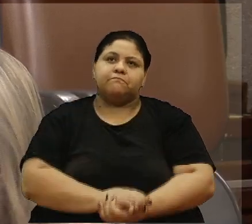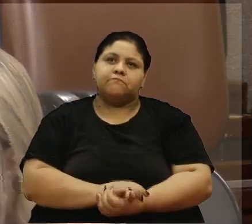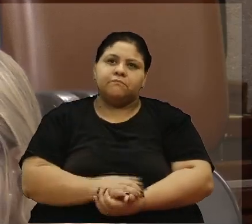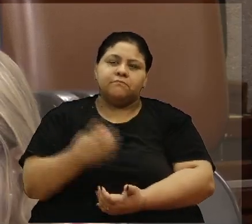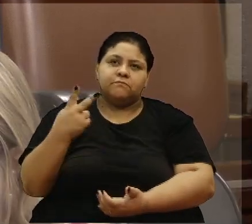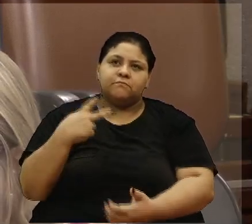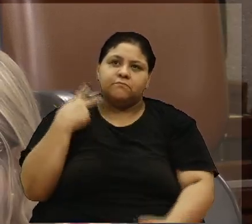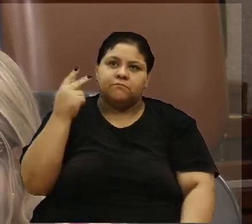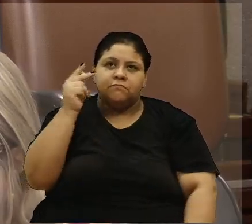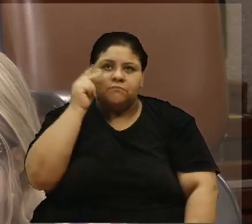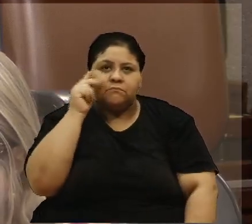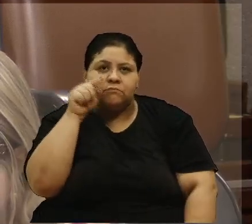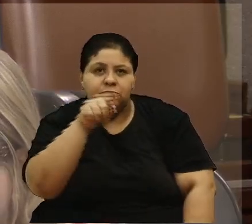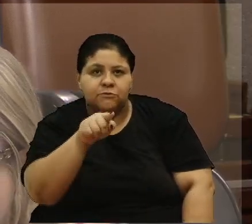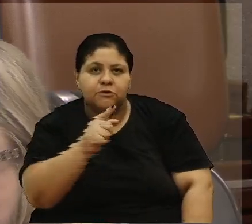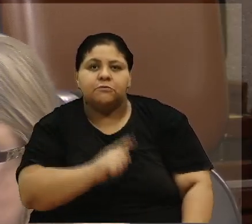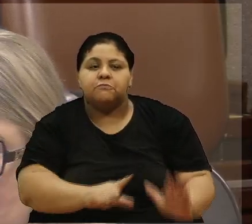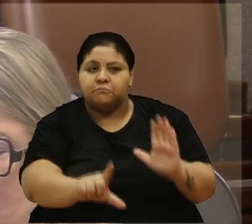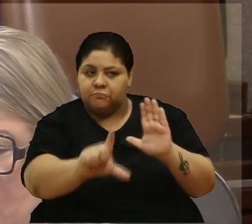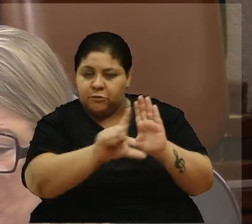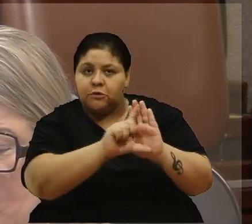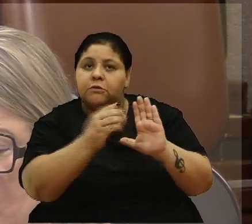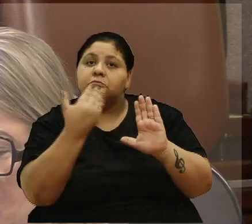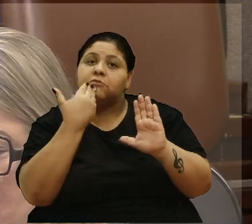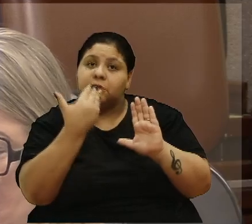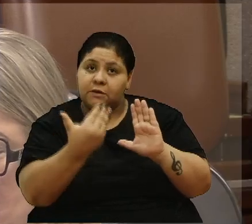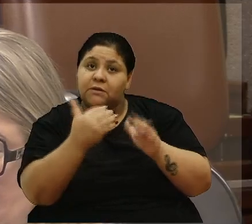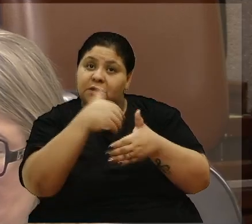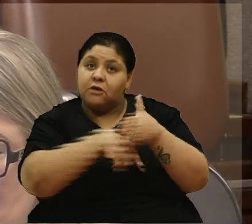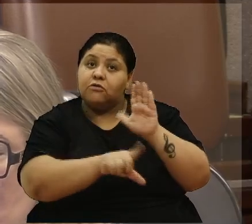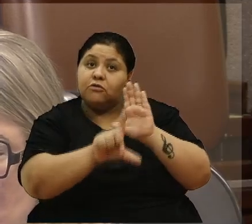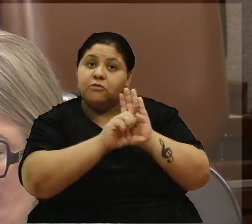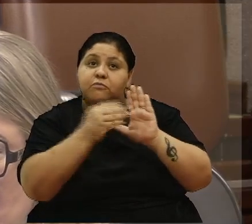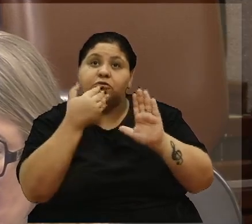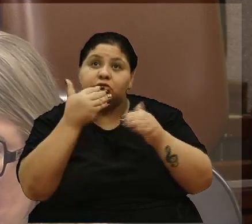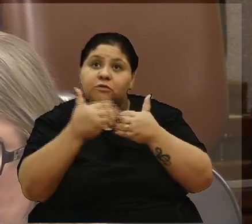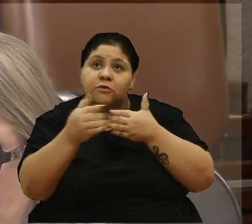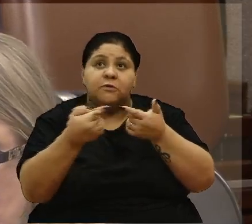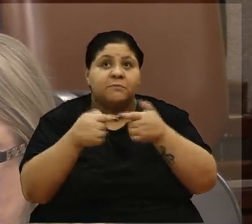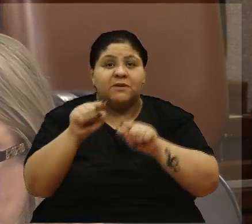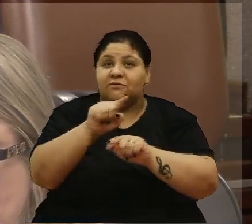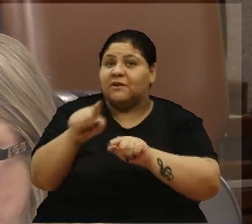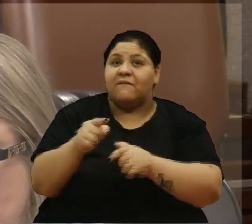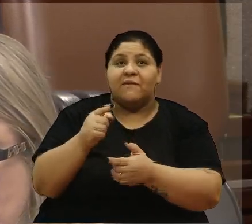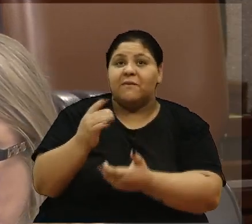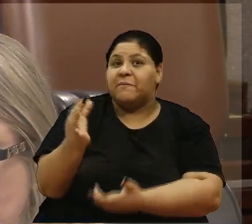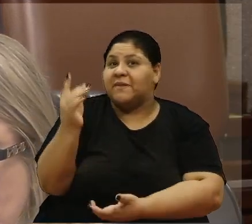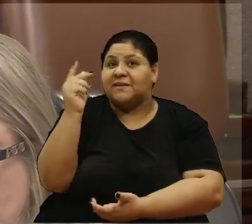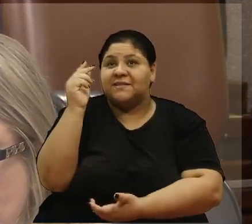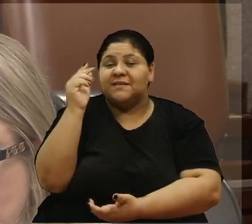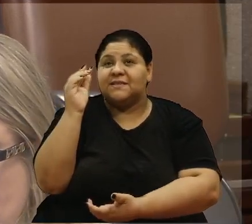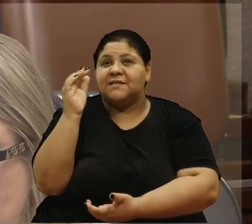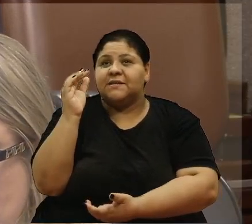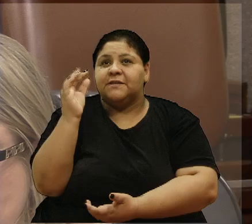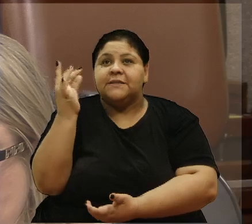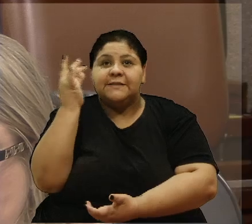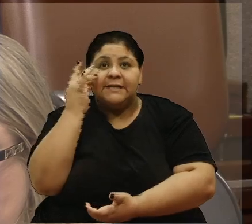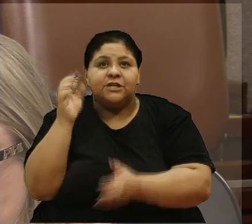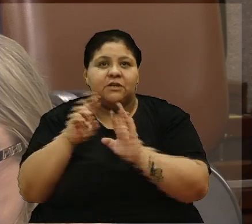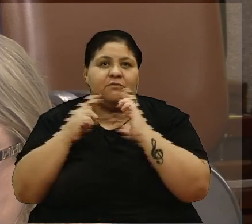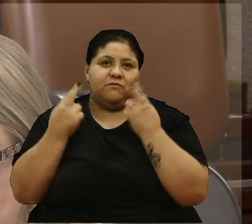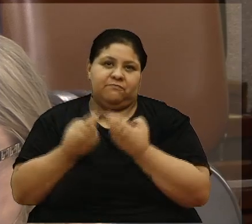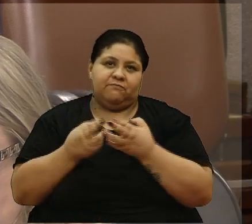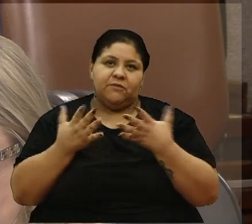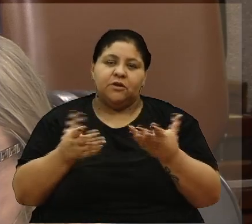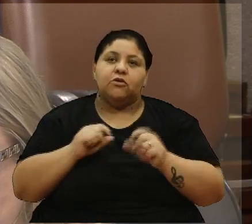vereador Cláudio, o senhor está na sua legitimidade de pedir o adiamento, mas o senhor não estava na reunião. Não estava na reunião.